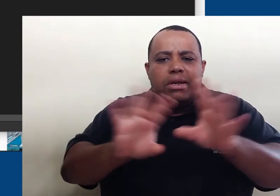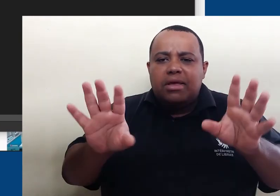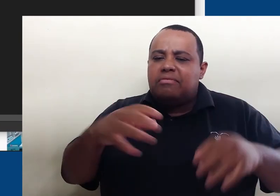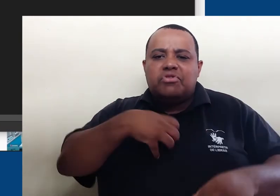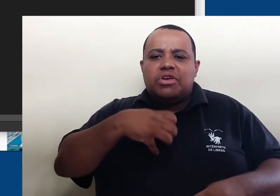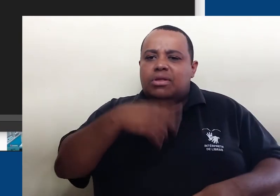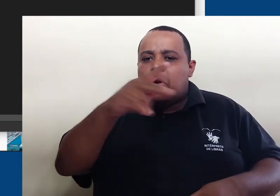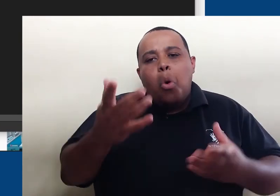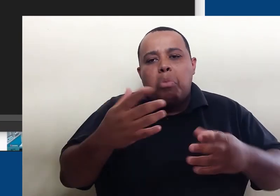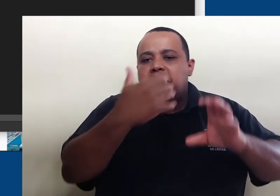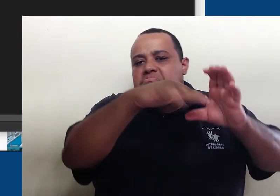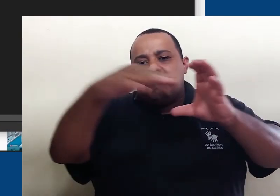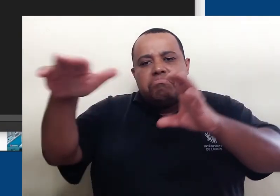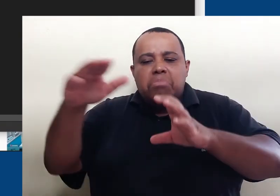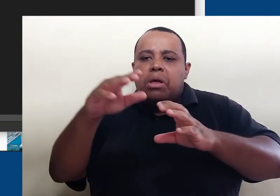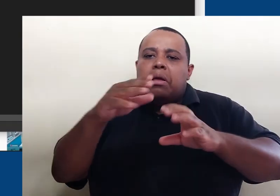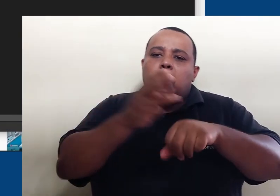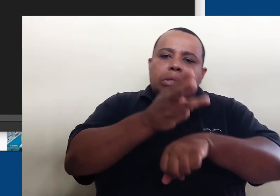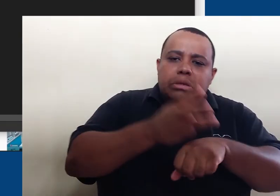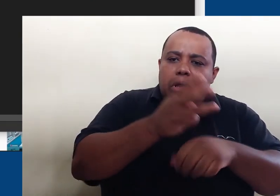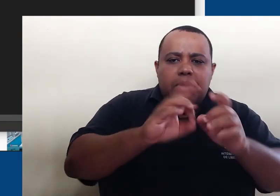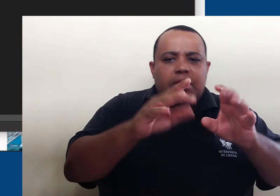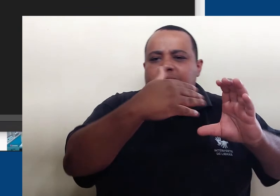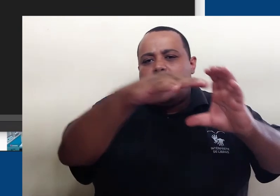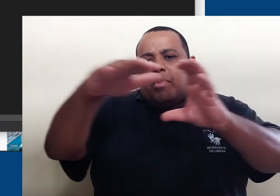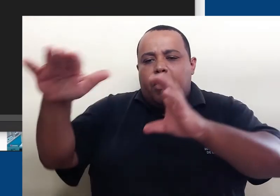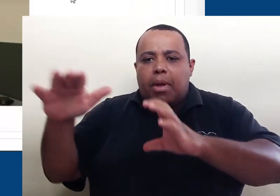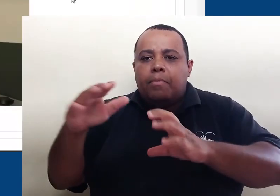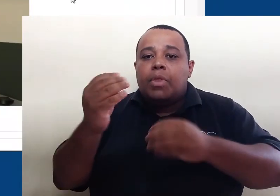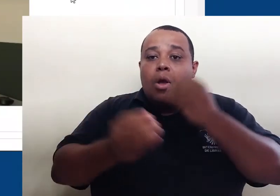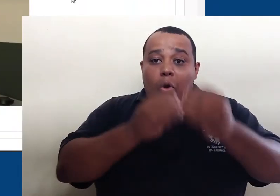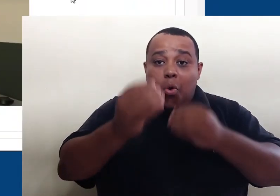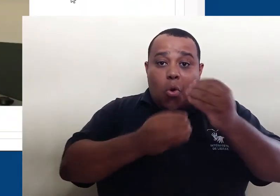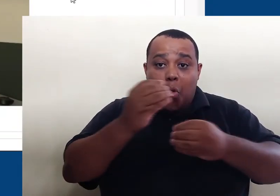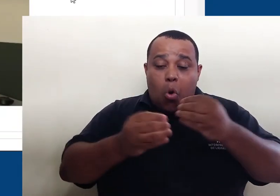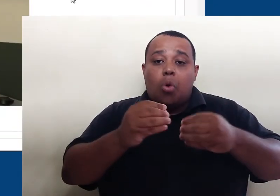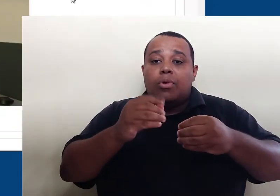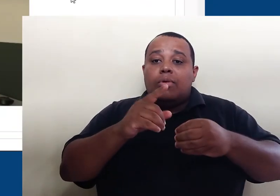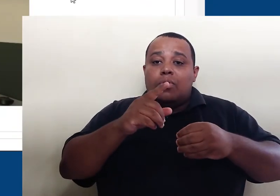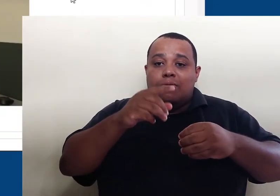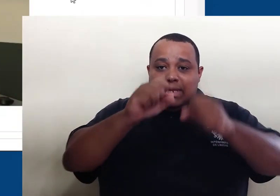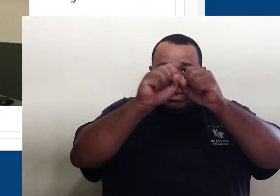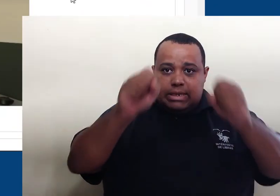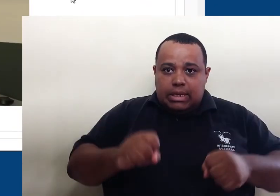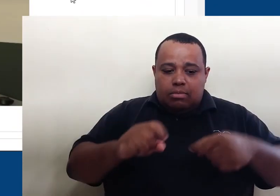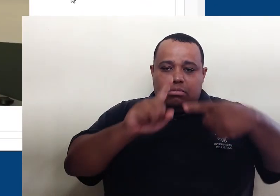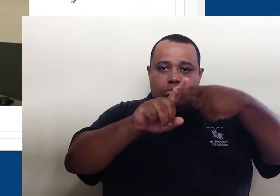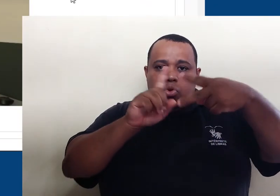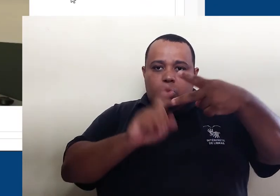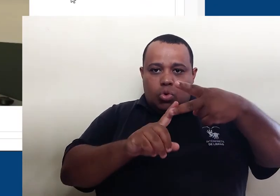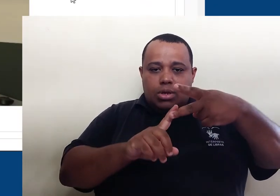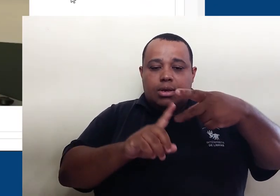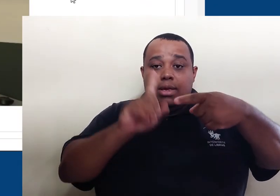preferir, mas a gente também pode subir ele no Moodle para o pessoal fazer download ou ouvir lá mesmo. E como que a gente faz isso? Eu vou mostrar para vocês também duas